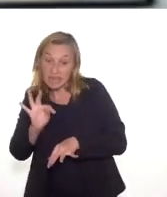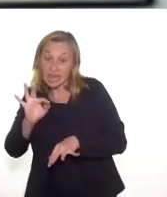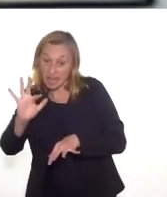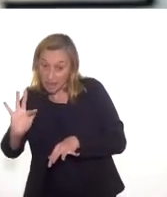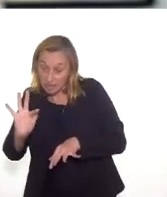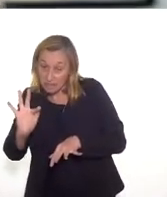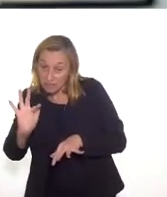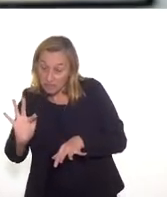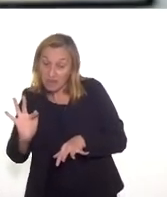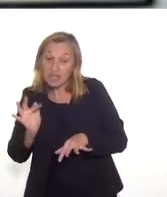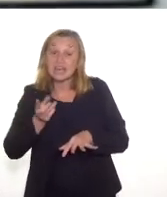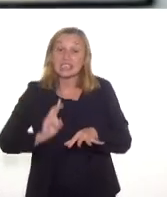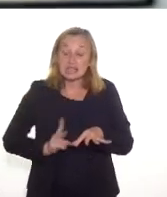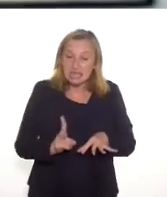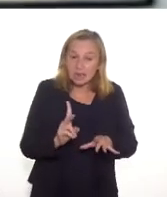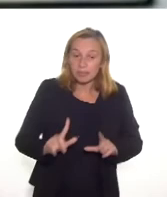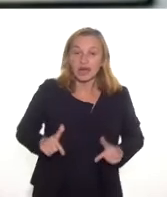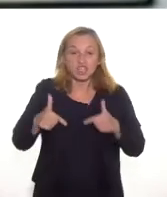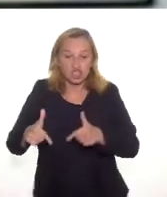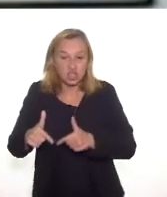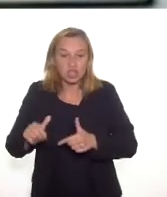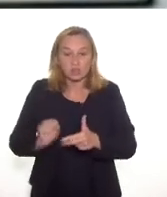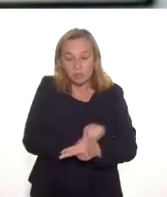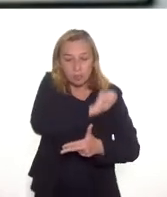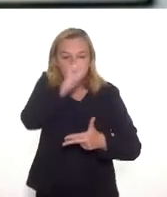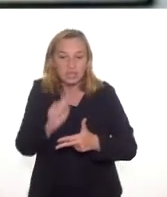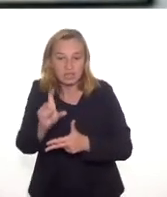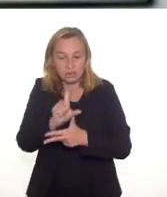tenta o tempo inteiro agir como se poder executivo